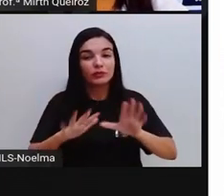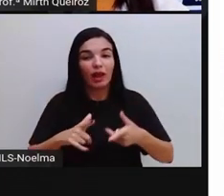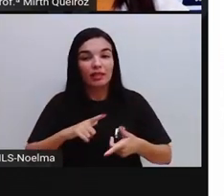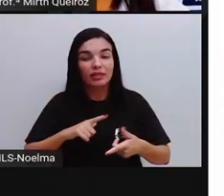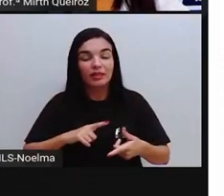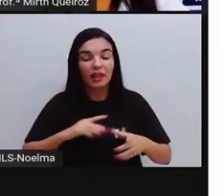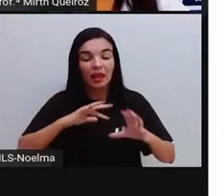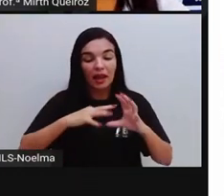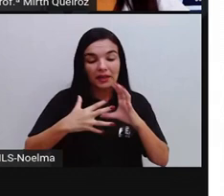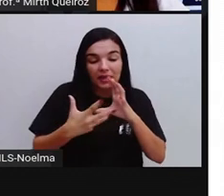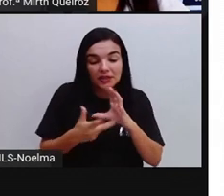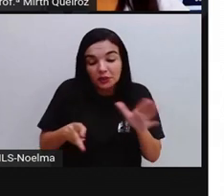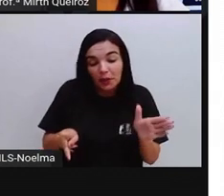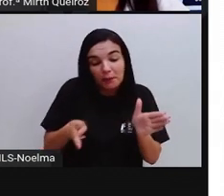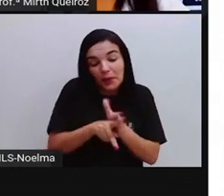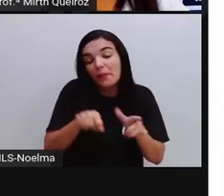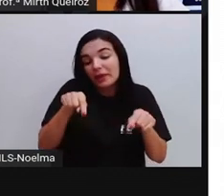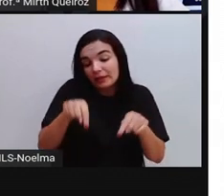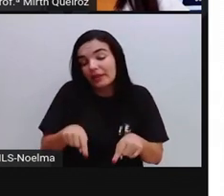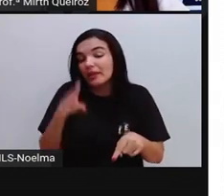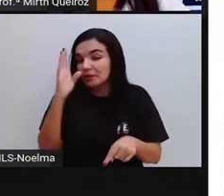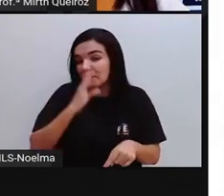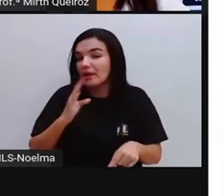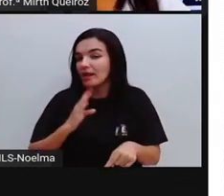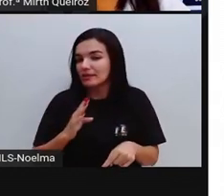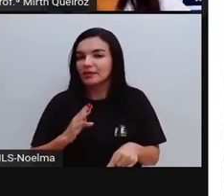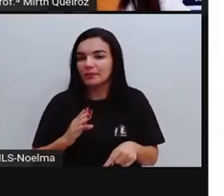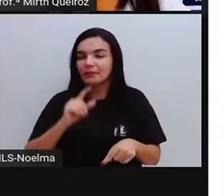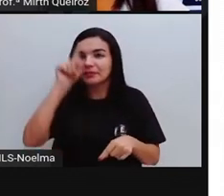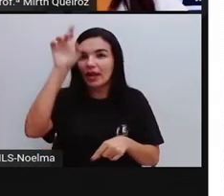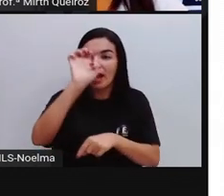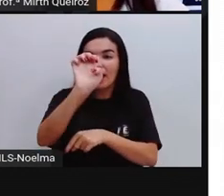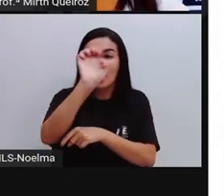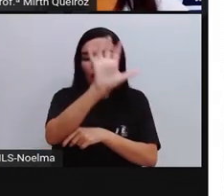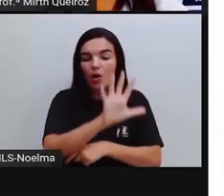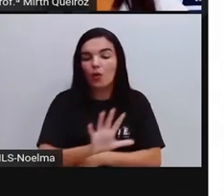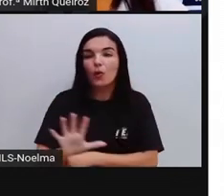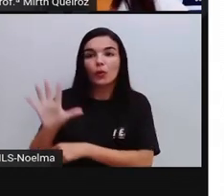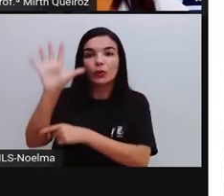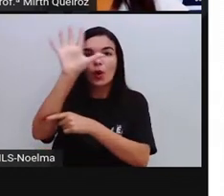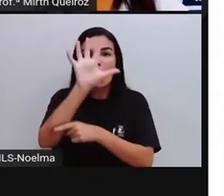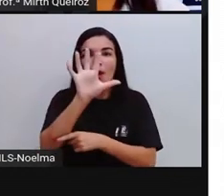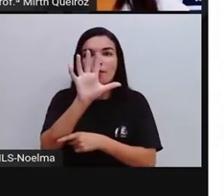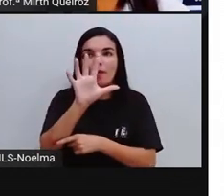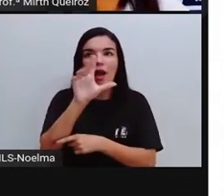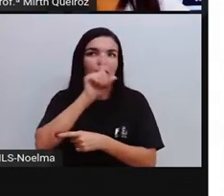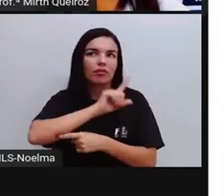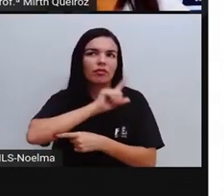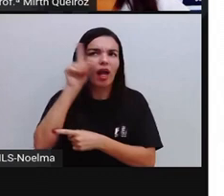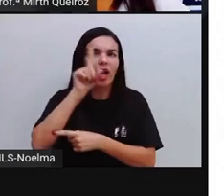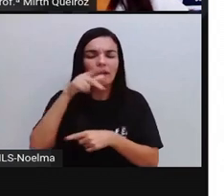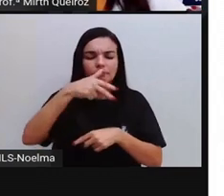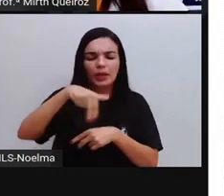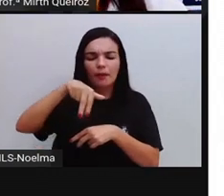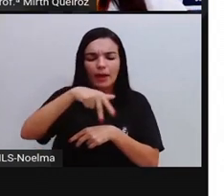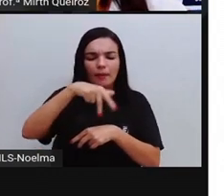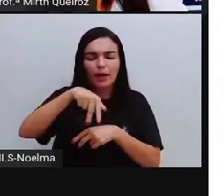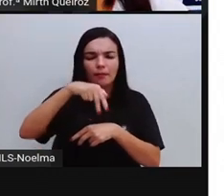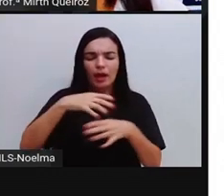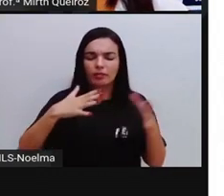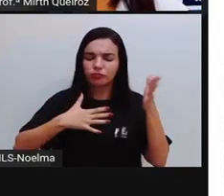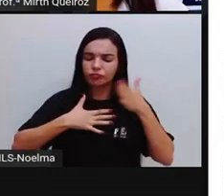né? Não era acontecida dessa forma, né? Lá na Europa era uma dança mais clássica, mas a gente colocou